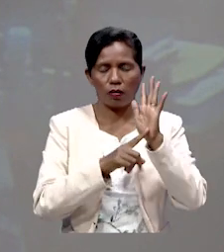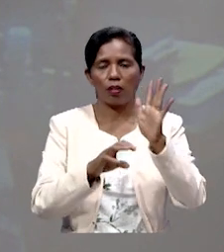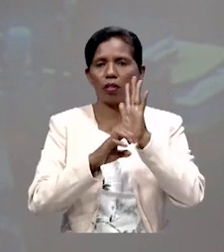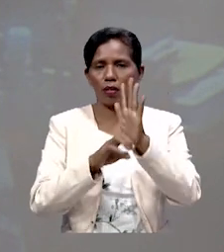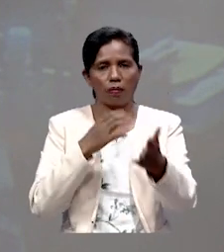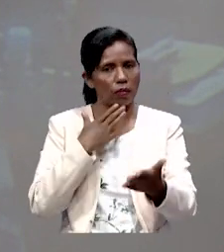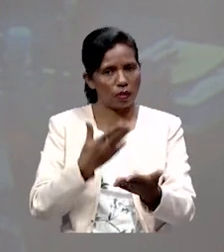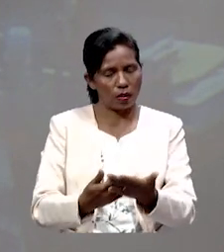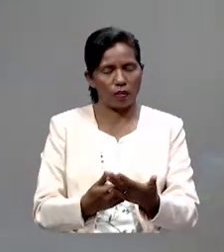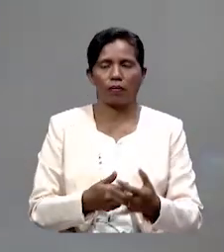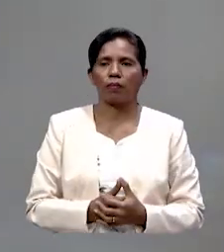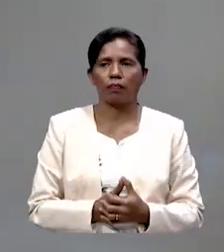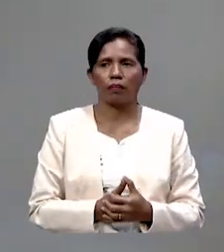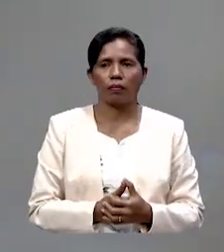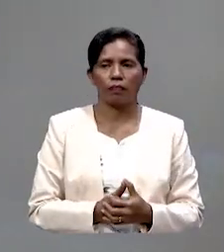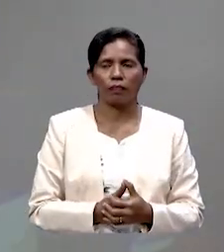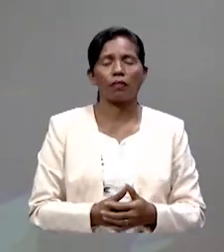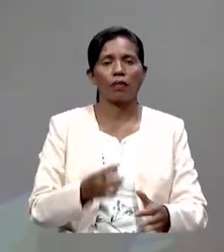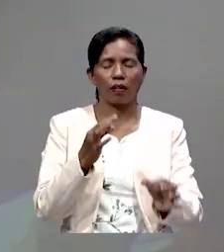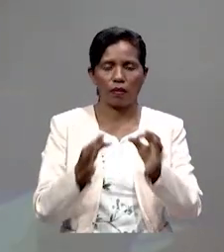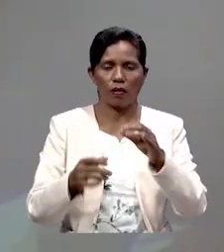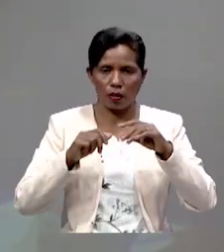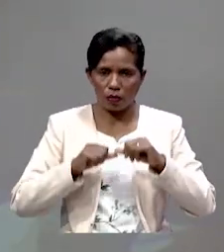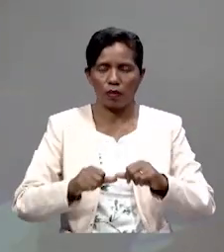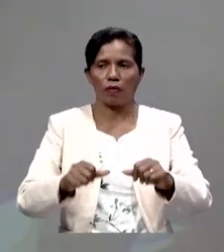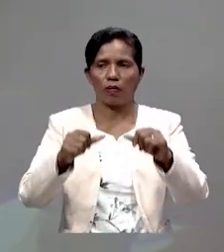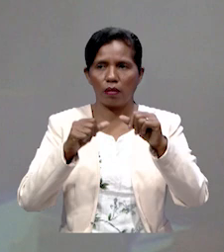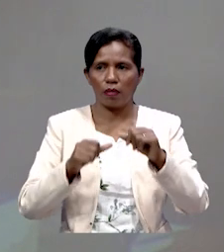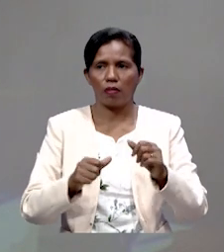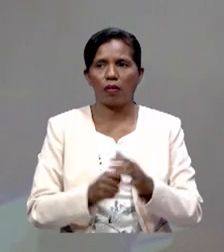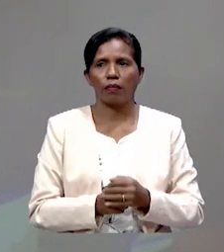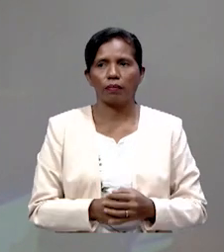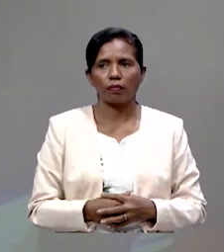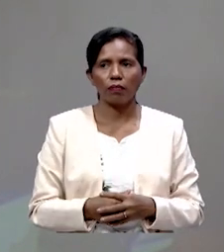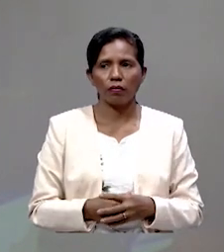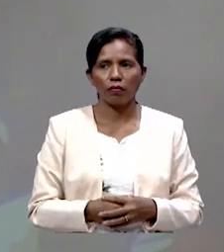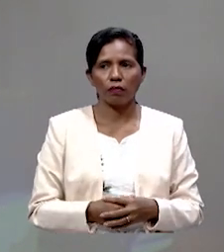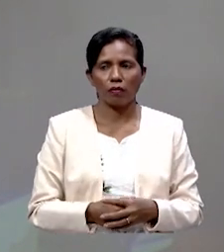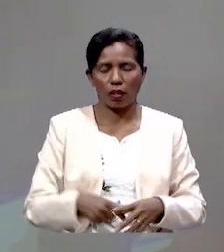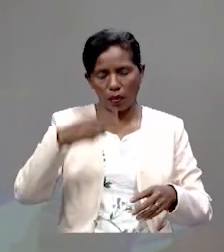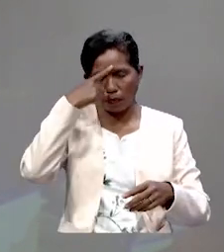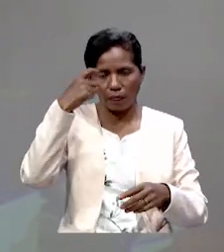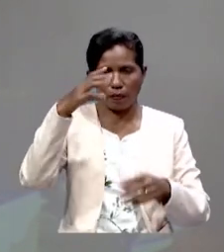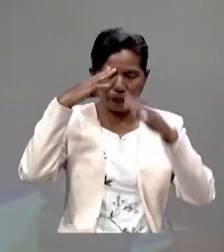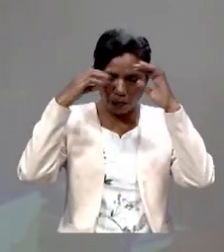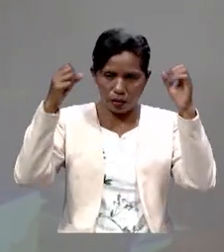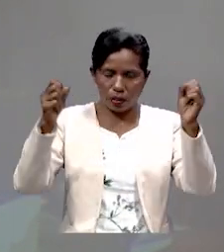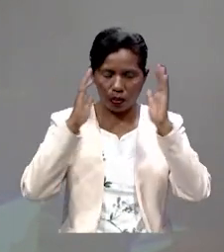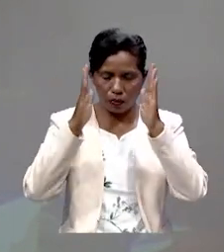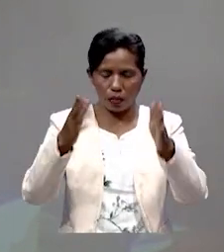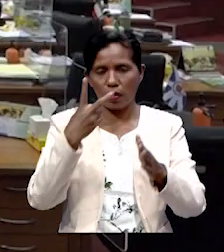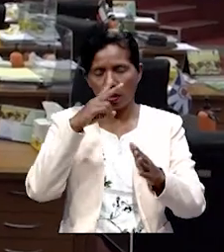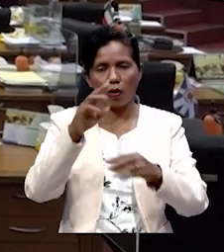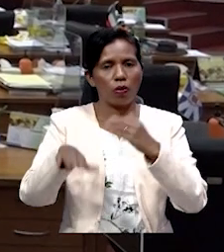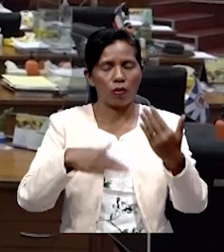embora façam erros, mas continuam a sua expressão em português. Portanto, o Presidente terá que dar atenção a este aspecto.